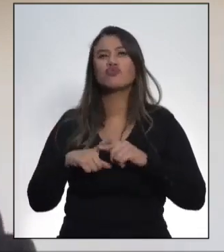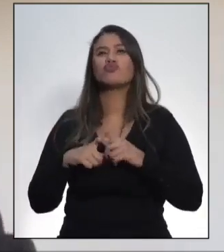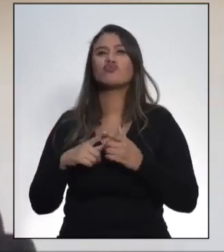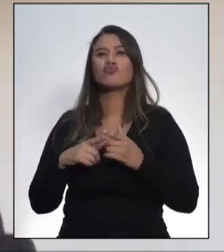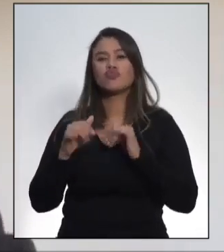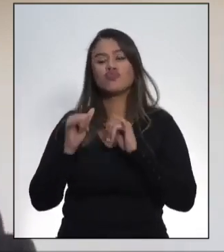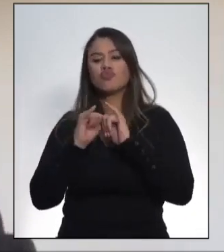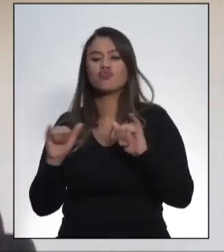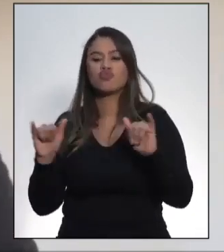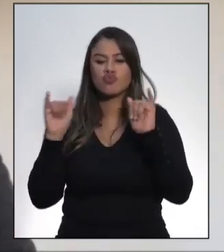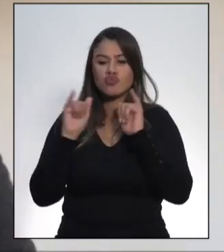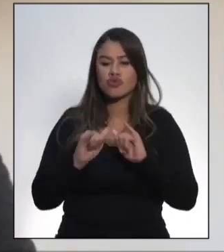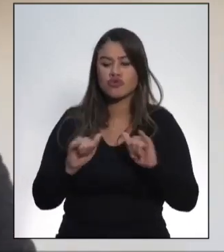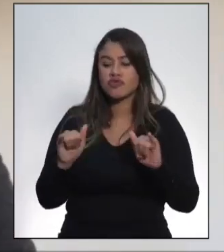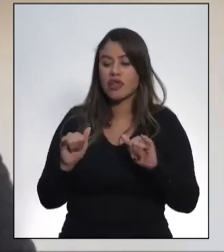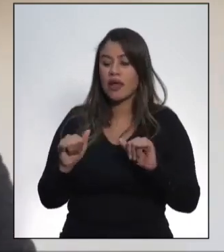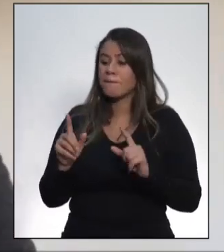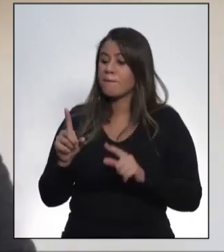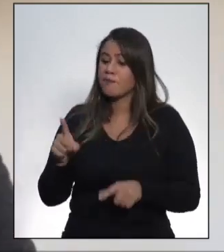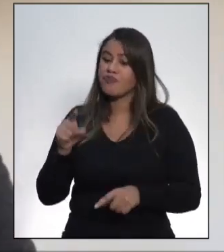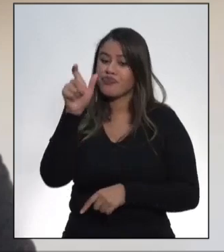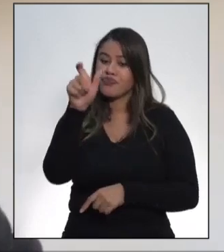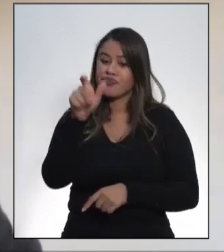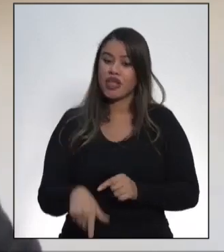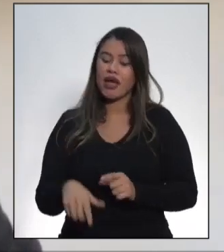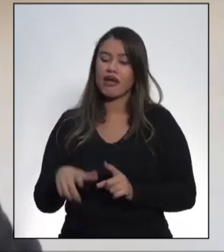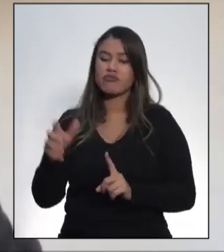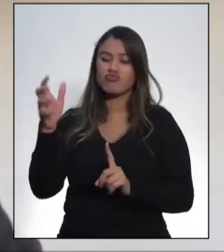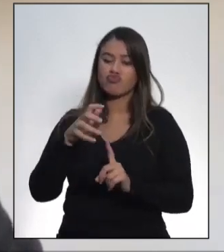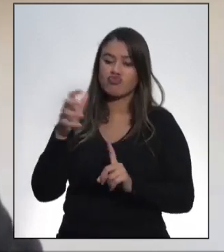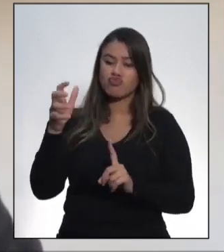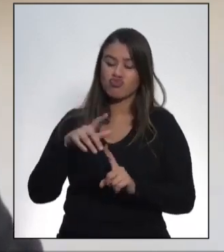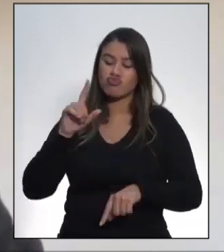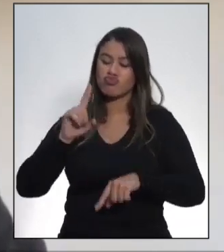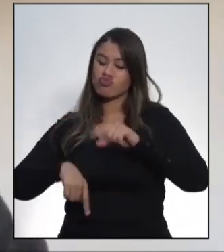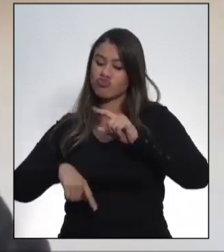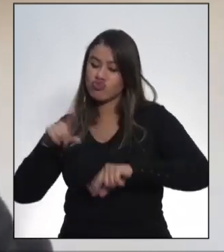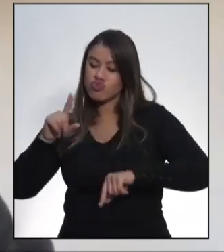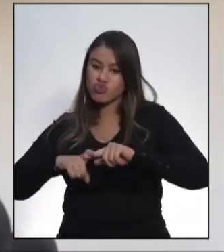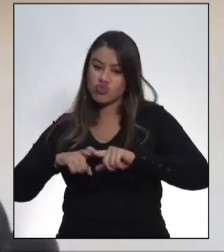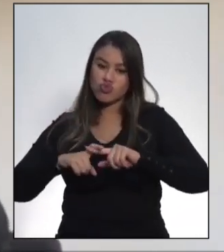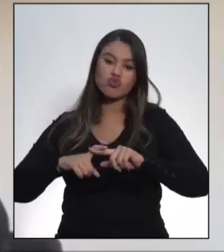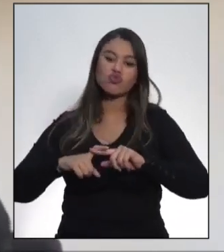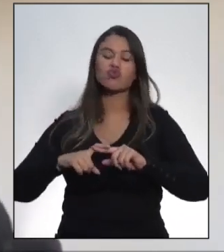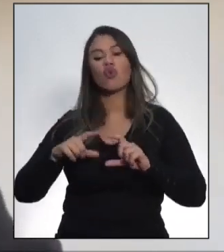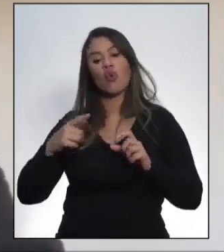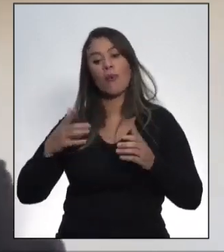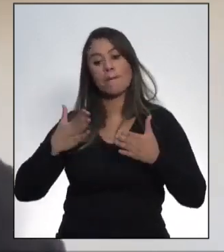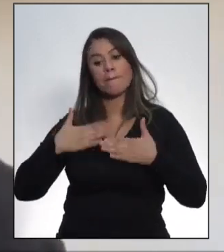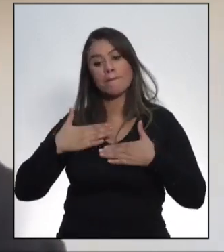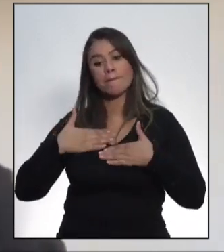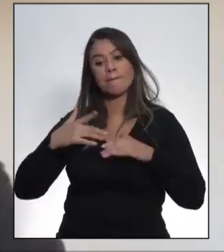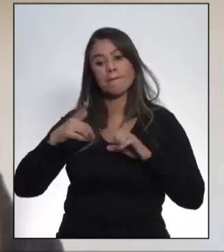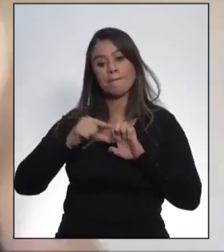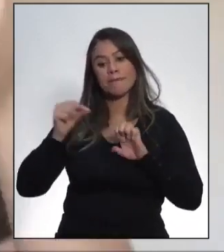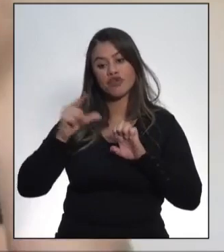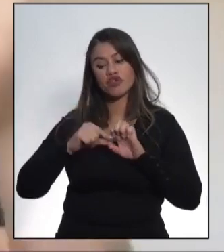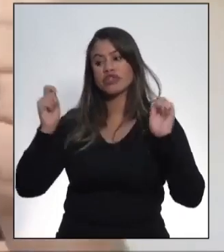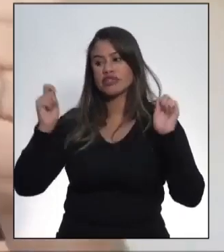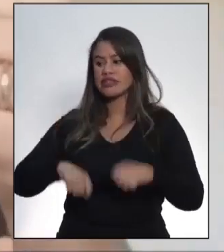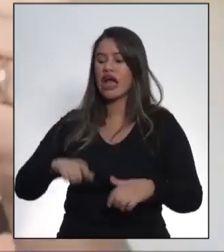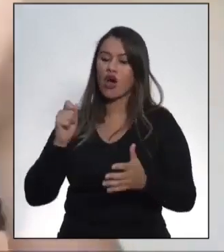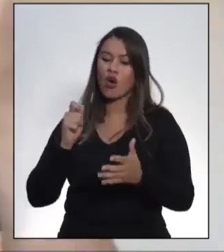convençam que o seu produto, o seu serviço, o seu empreendimento vale a pena ser comprado.